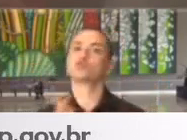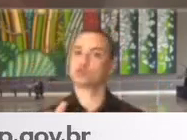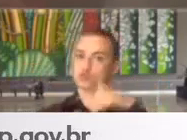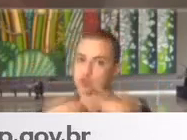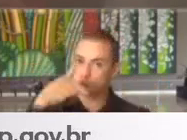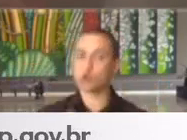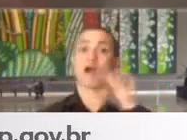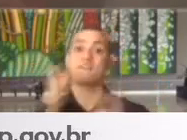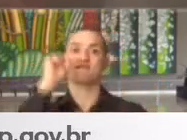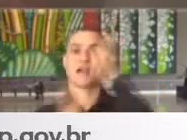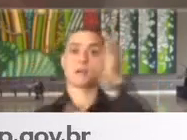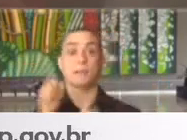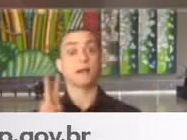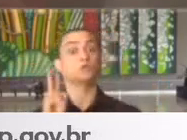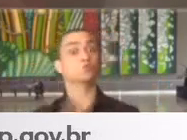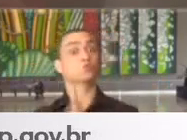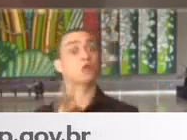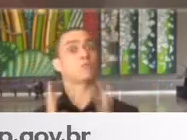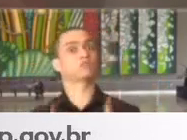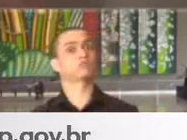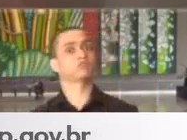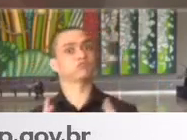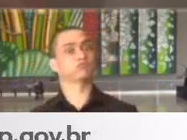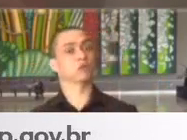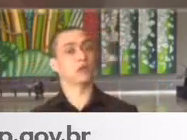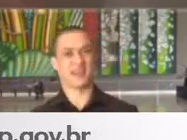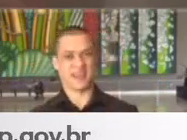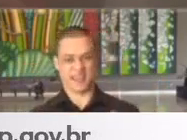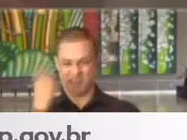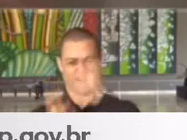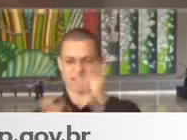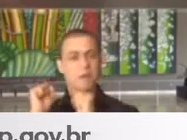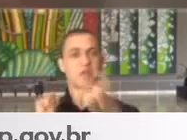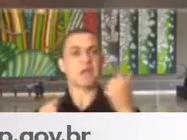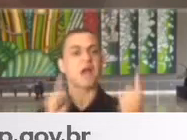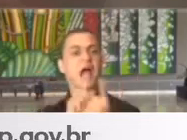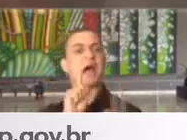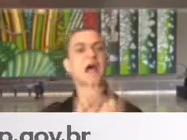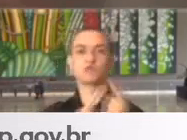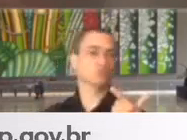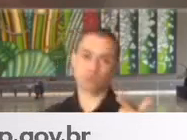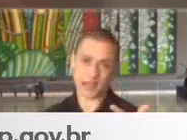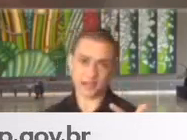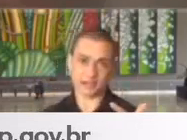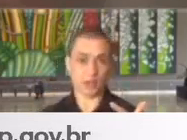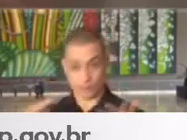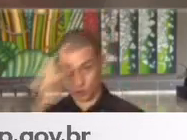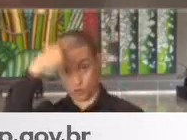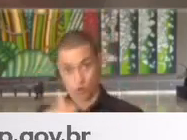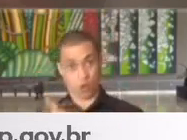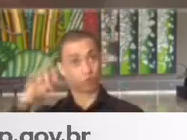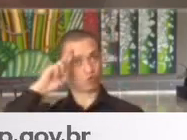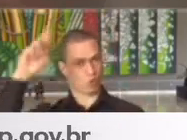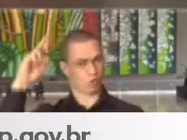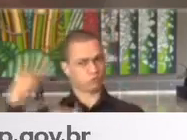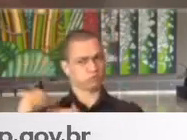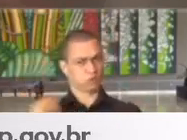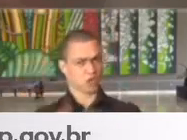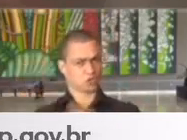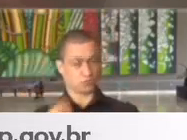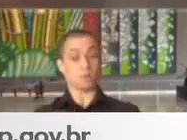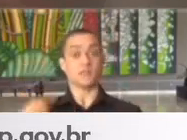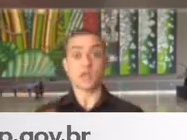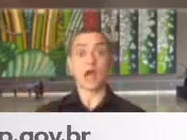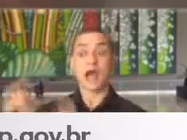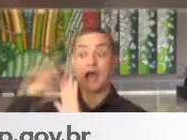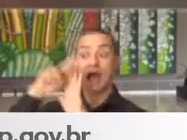cuidados sanitários. As fábricas não têm contato com o público e os seus gestores devem seguir as normas de